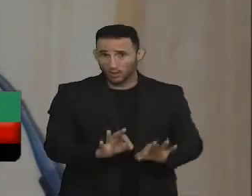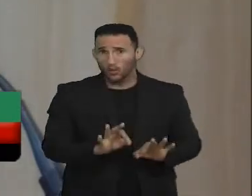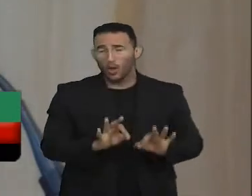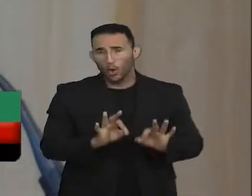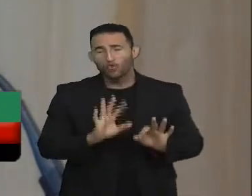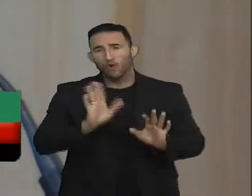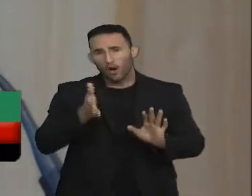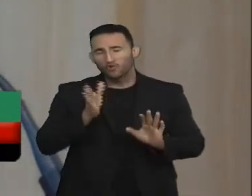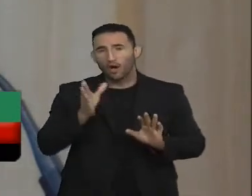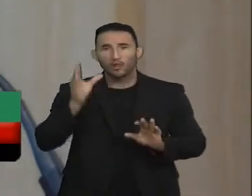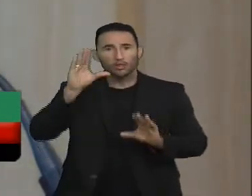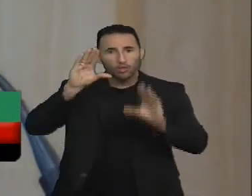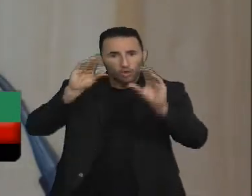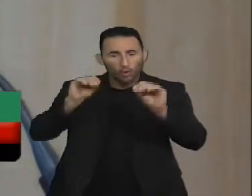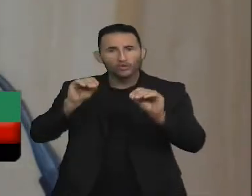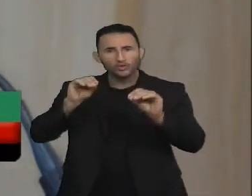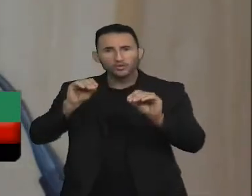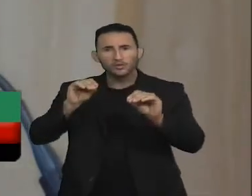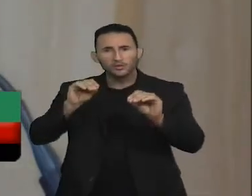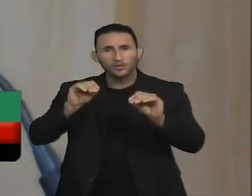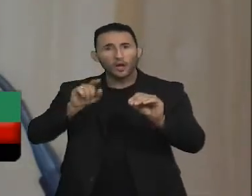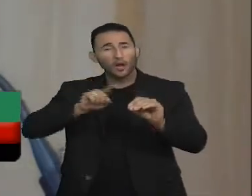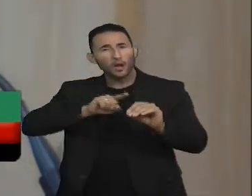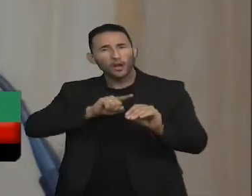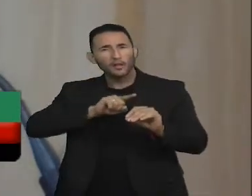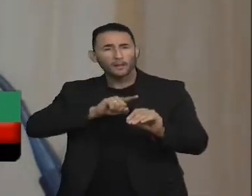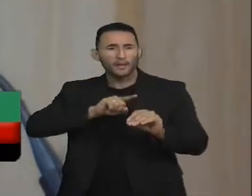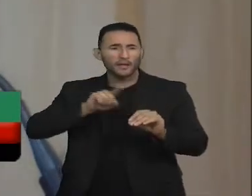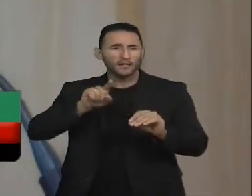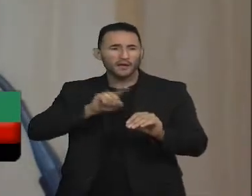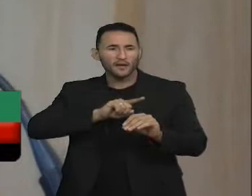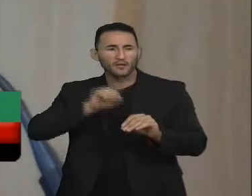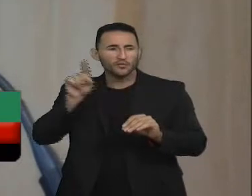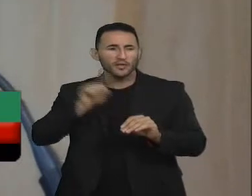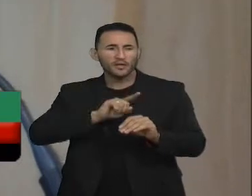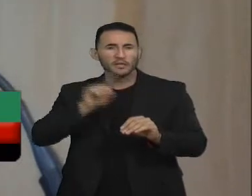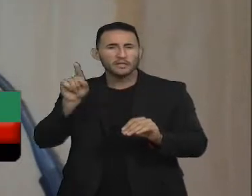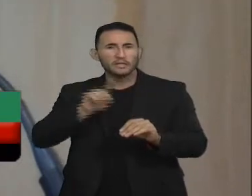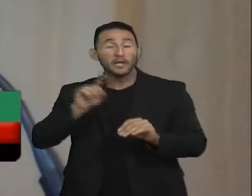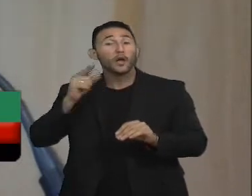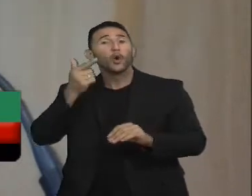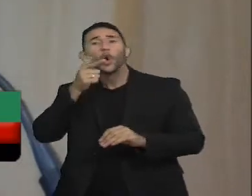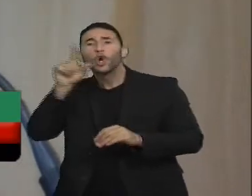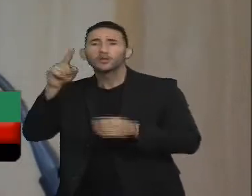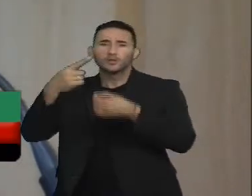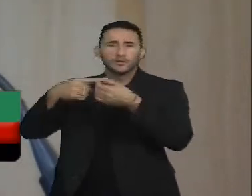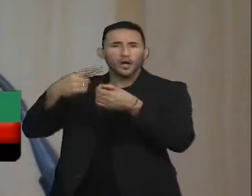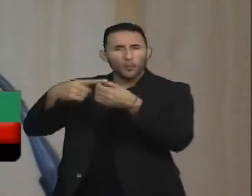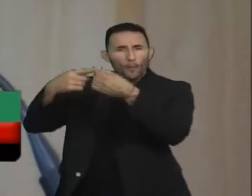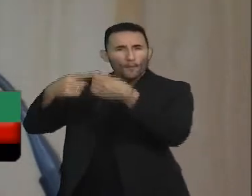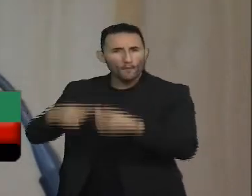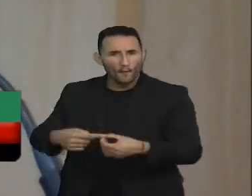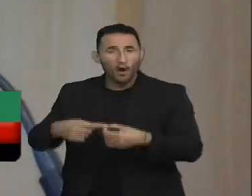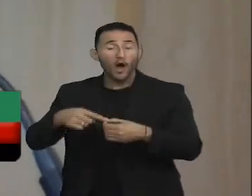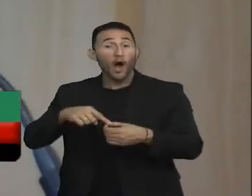à noite na Itapecerica da Serra. A sessão lá começa às 19 horas. E estava